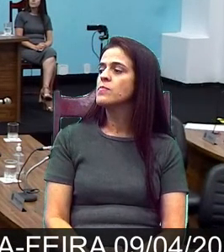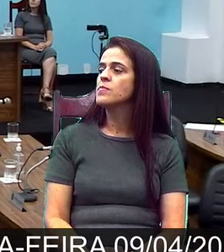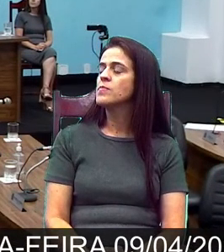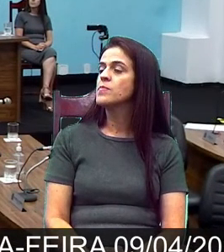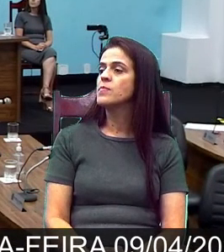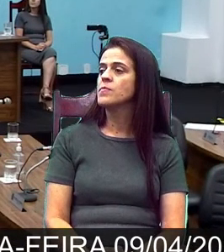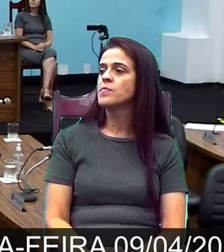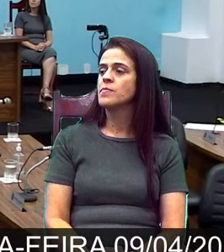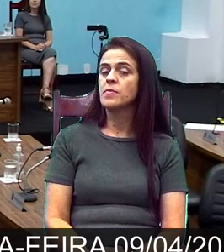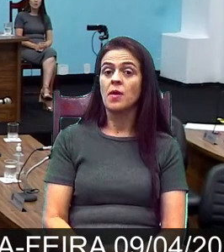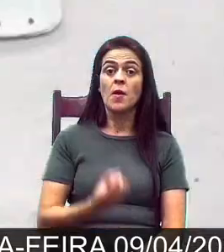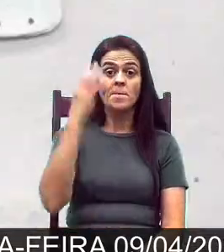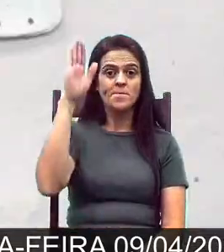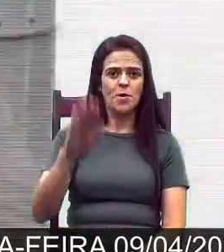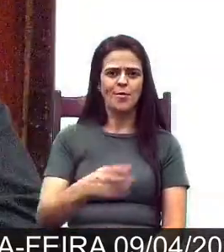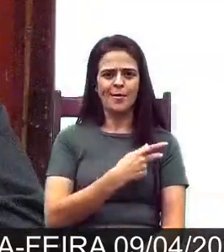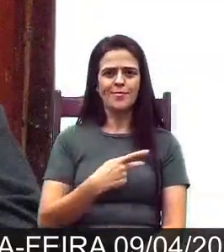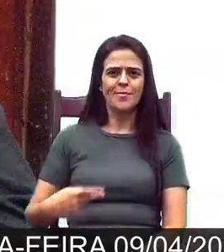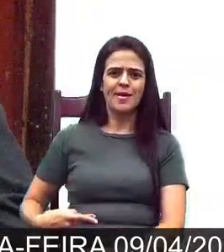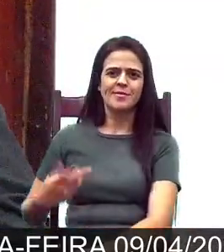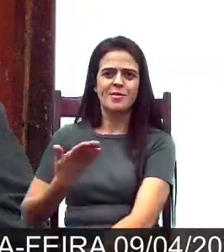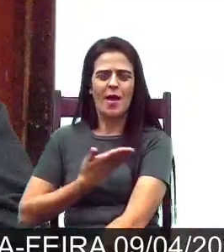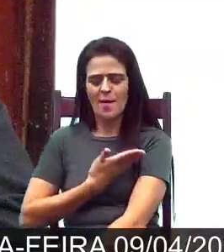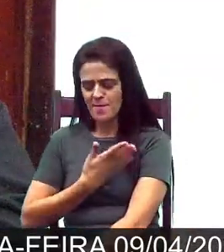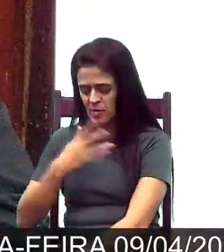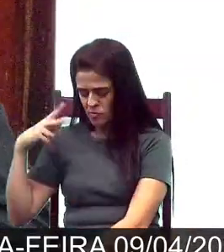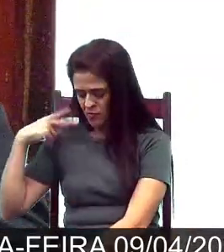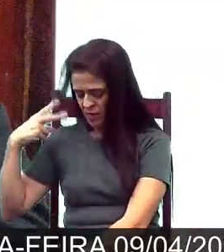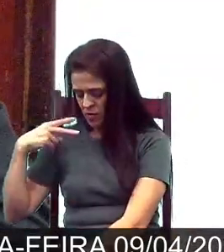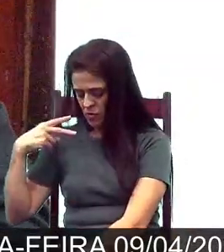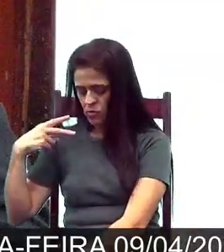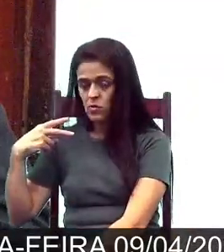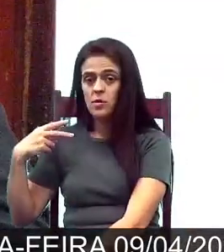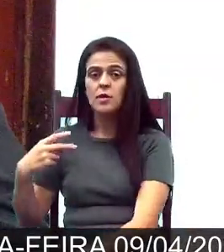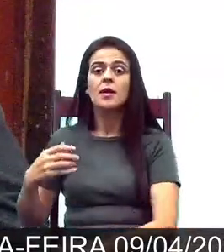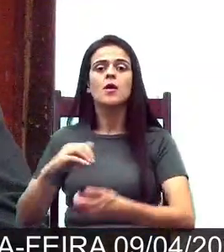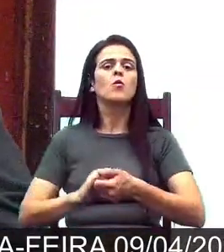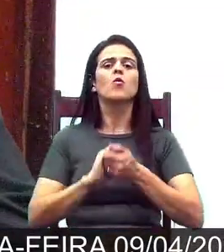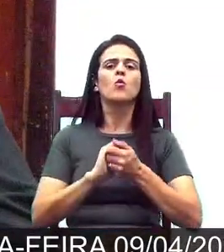Oi. Boa tarde, presidente, colegas vereadores, por presente.